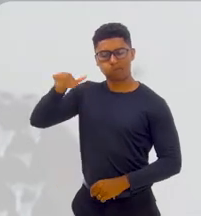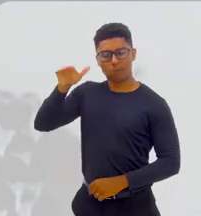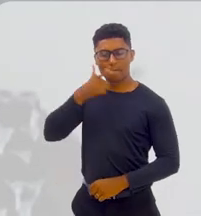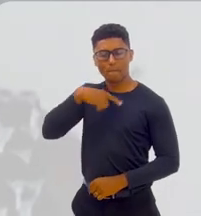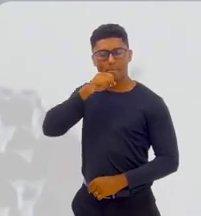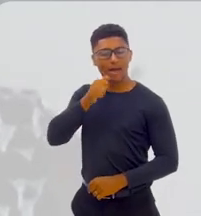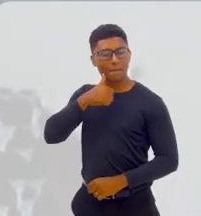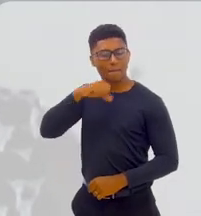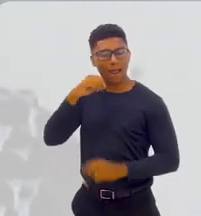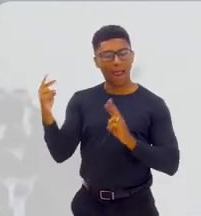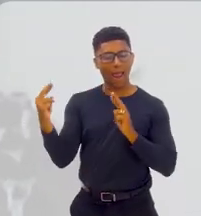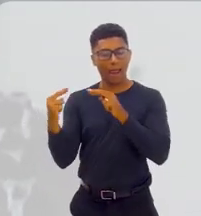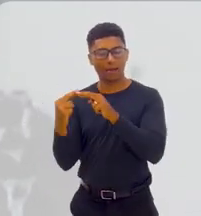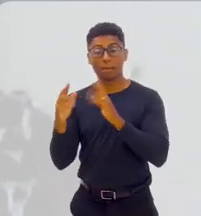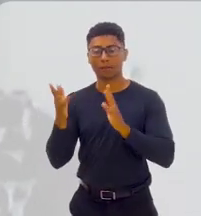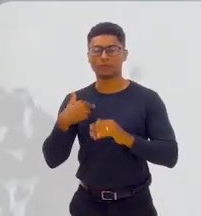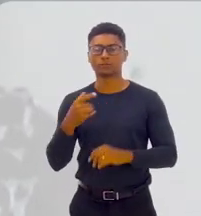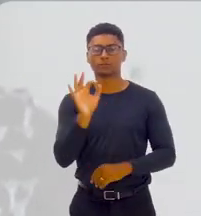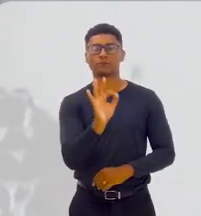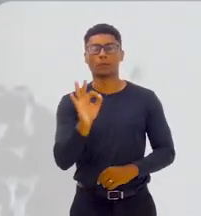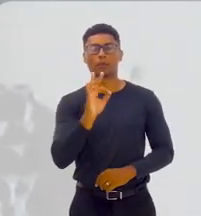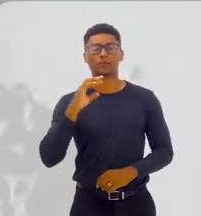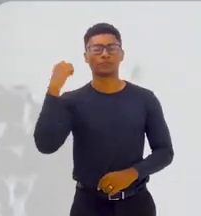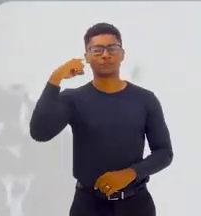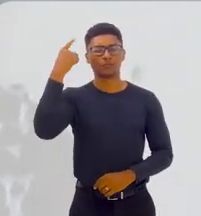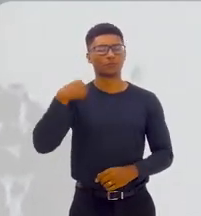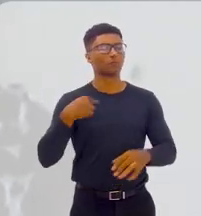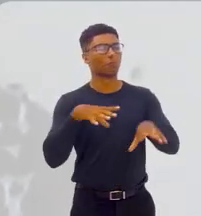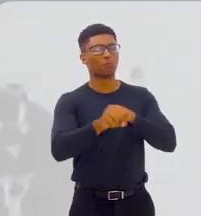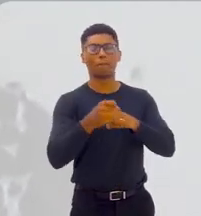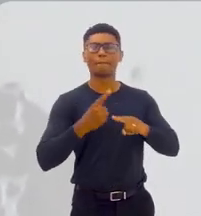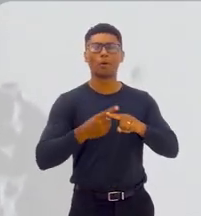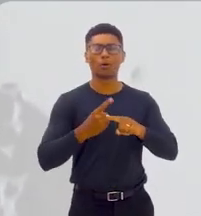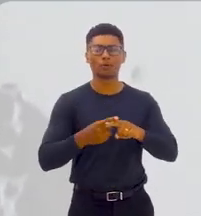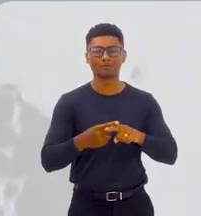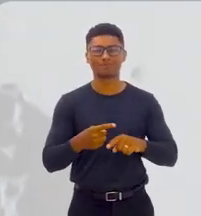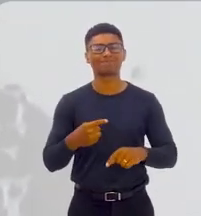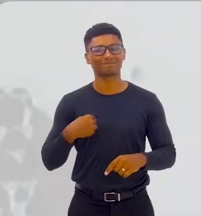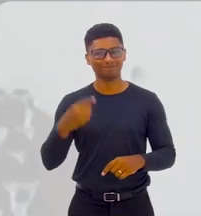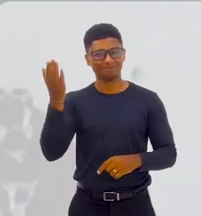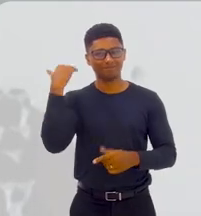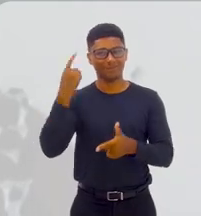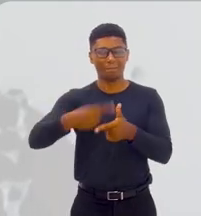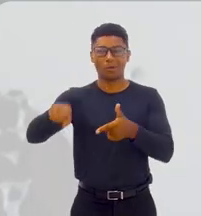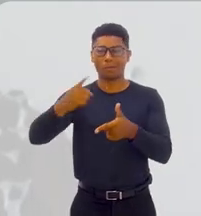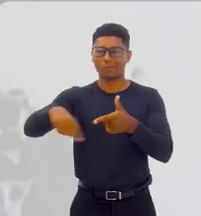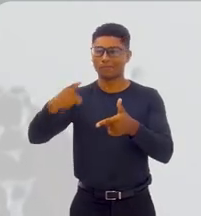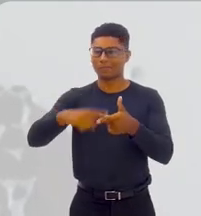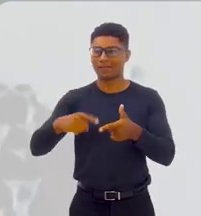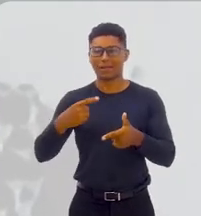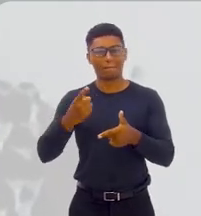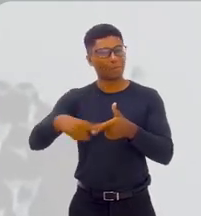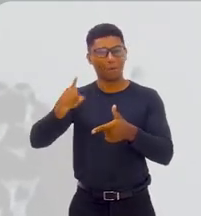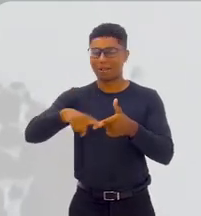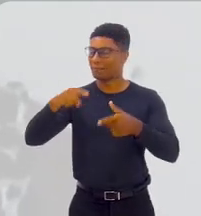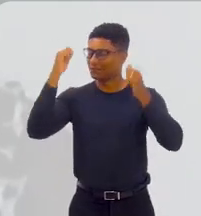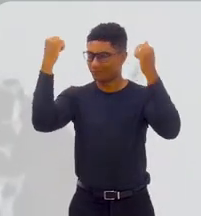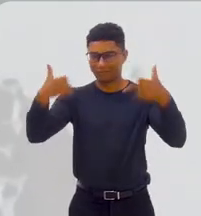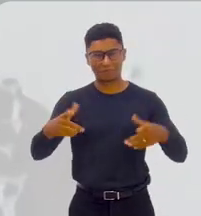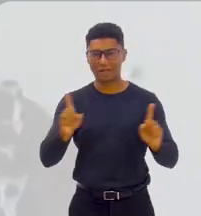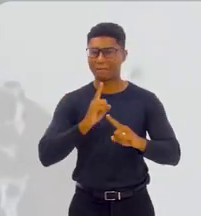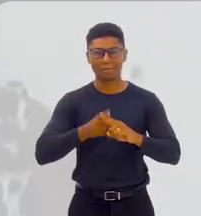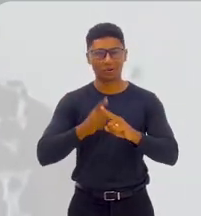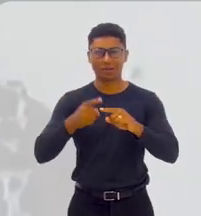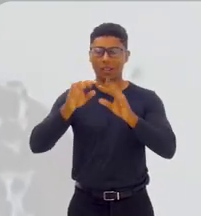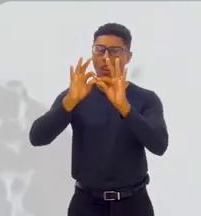Mas eu fiz a faculdade de Direito por um problema que eu tive, e aí eu não vou contar aqui esse problema, porque senão a gente não vai acabar essa